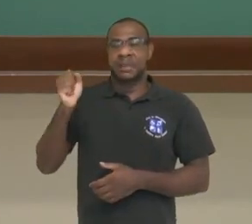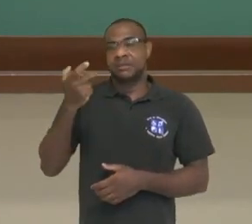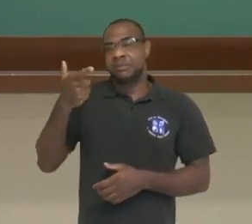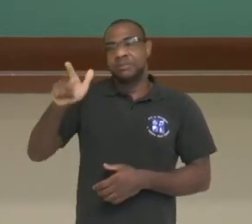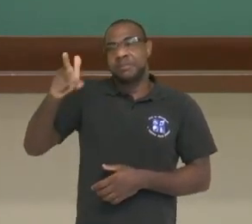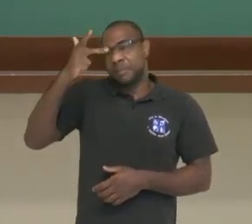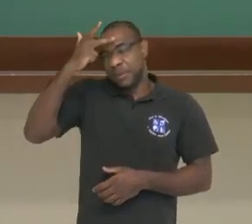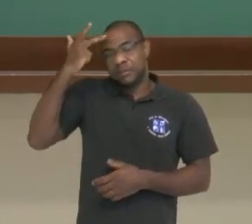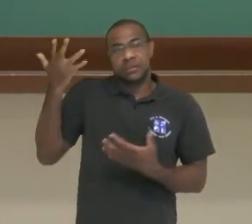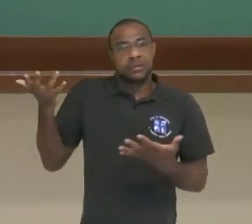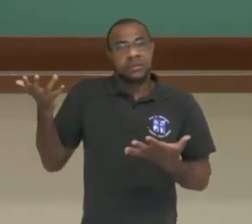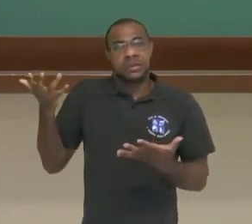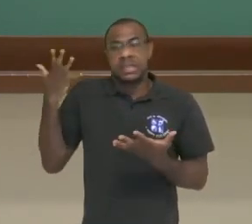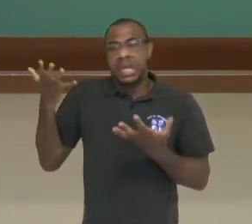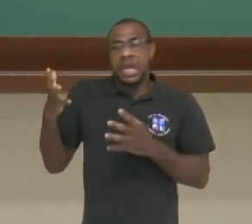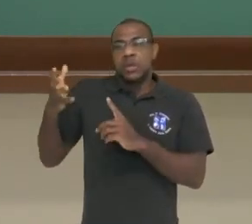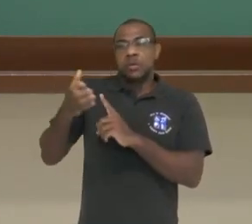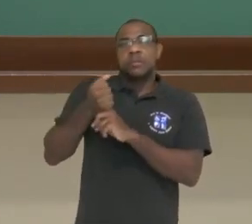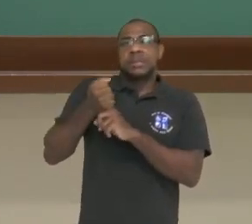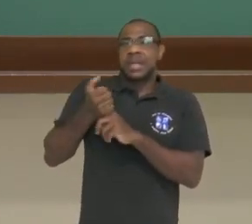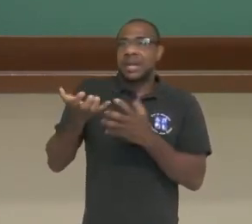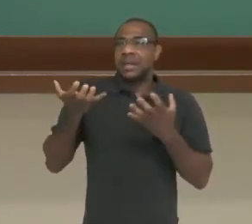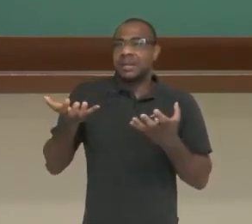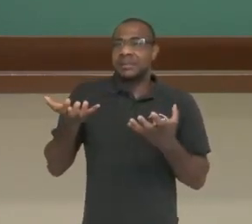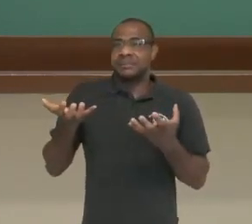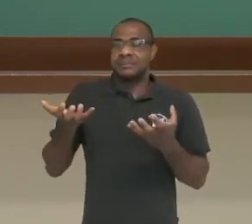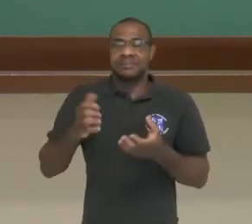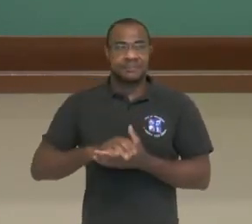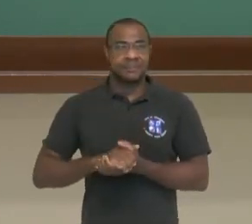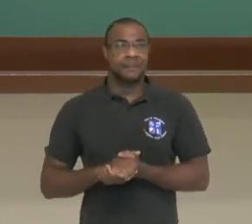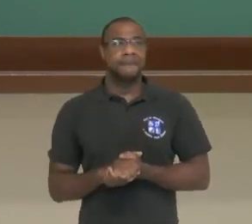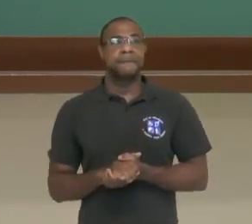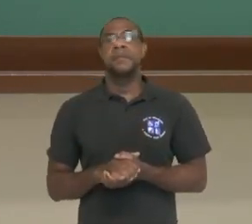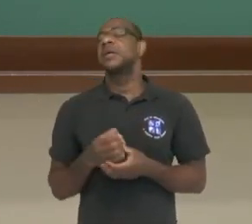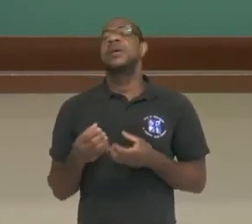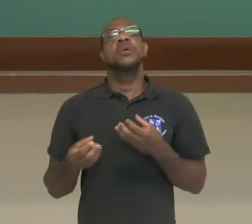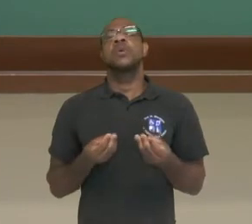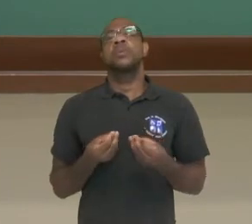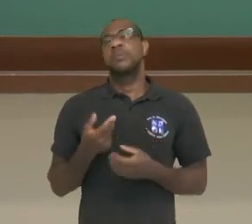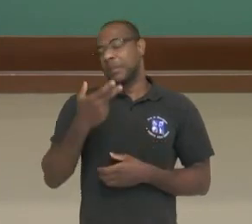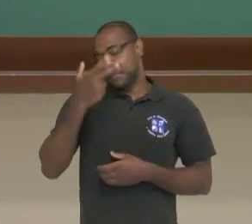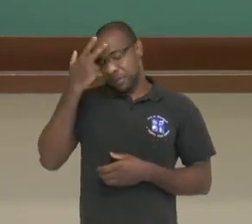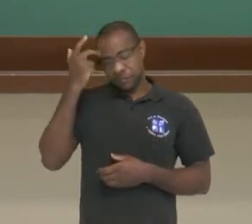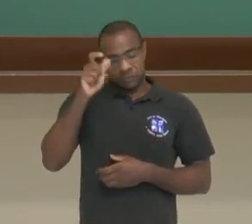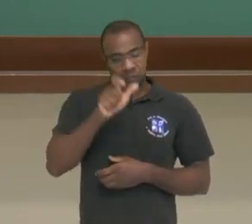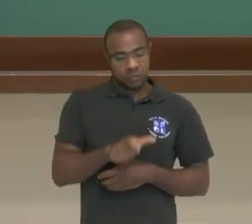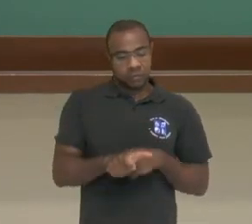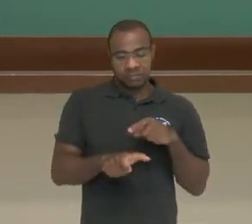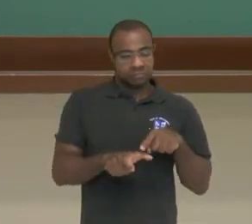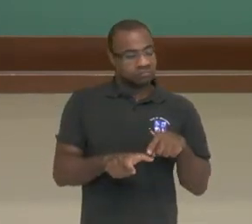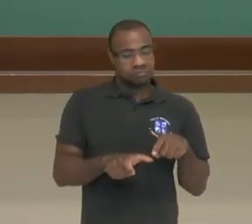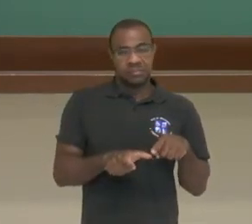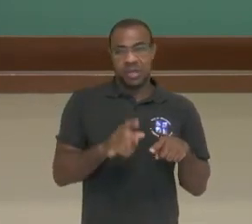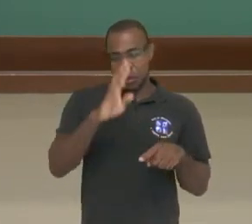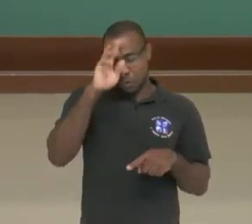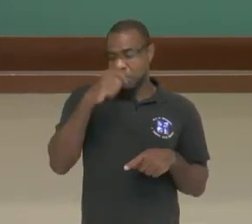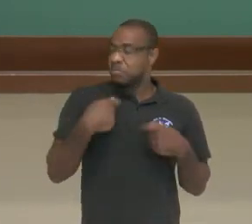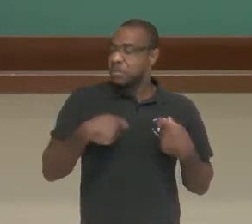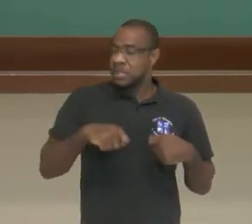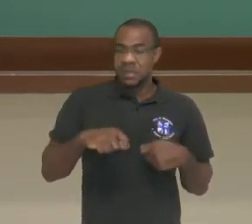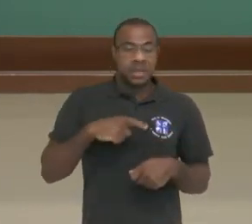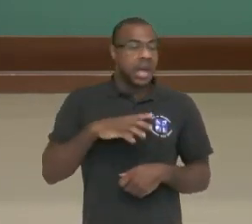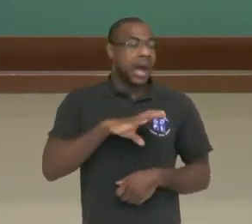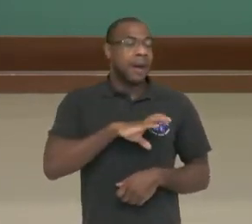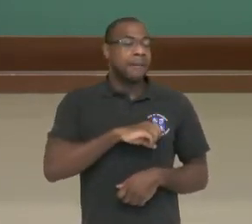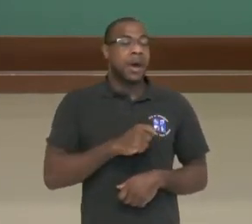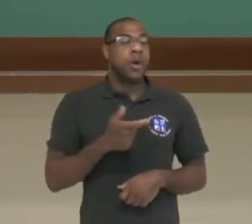de dominar o próximo, de escravizar o próximo, como que chega uma pessoa ou valores e fala assim, não, temos que